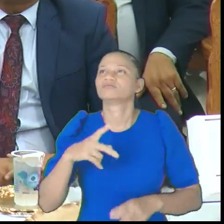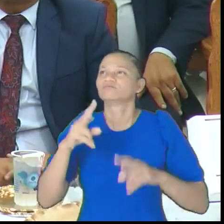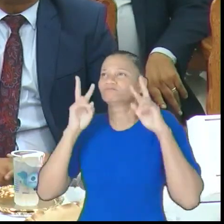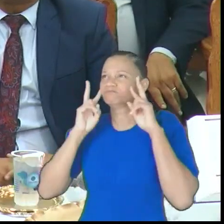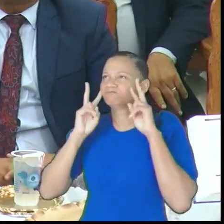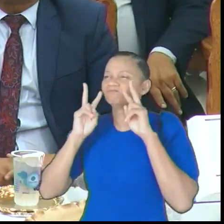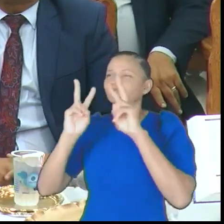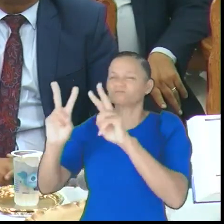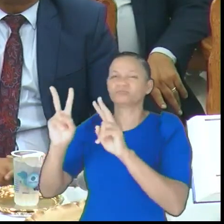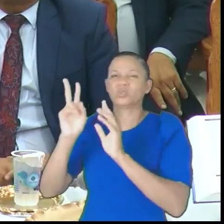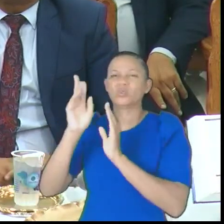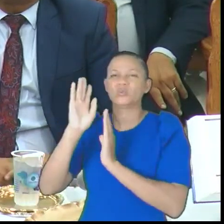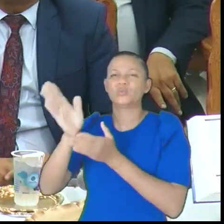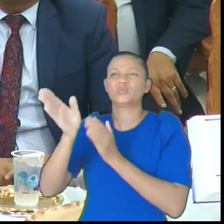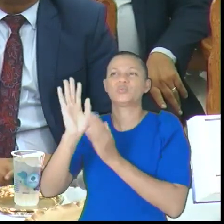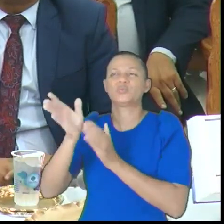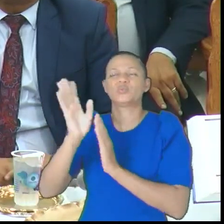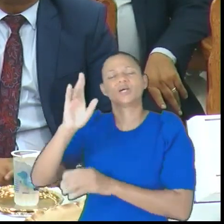olhando todos os dias